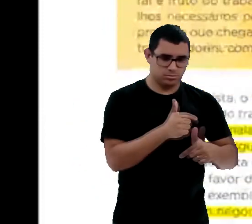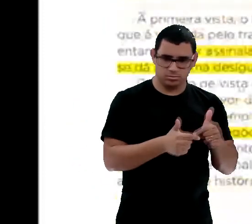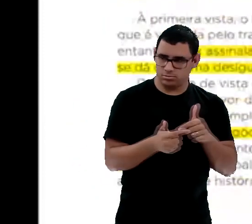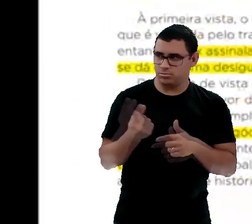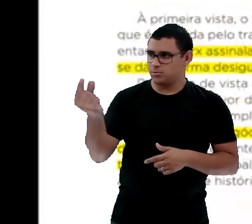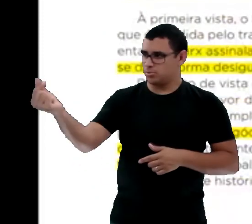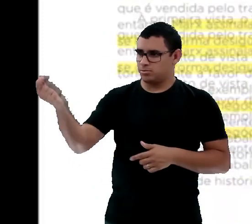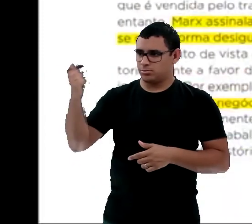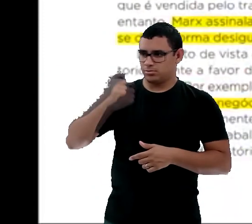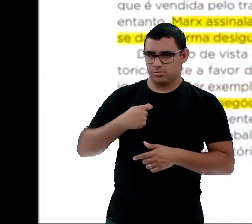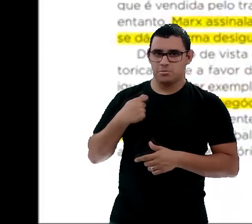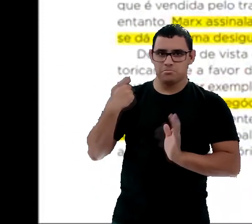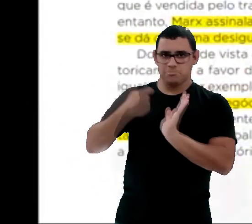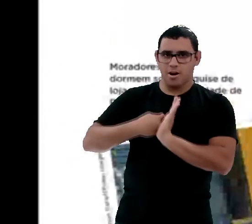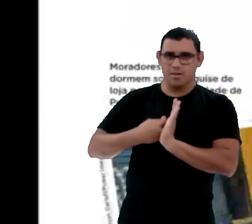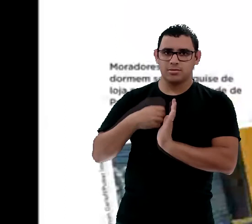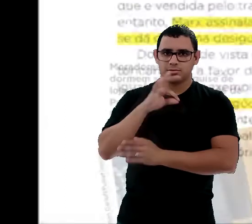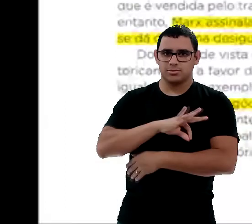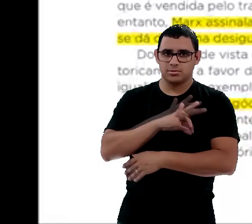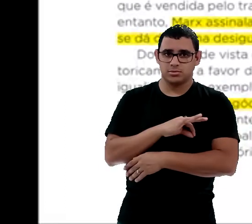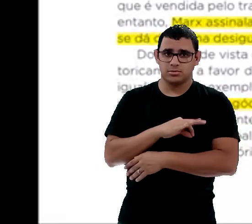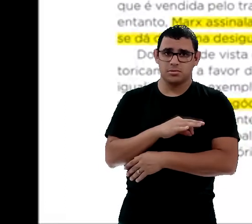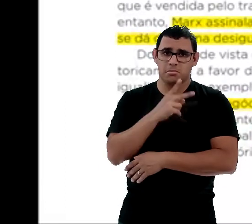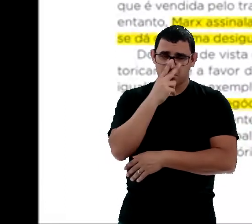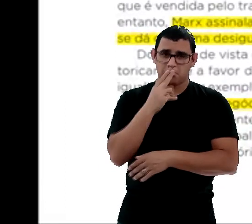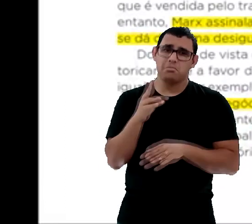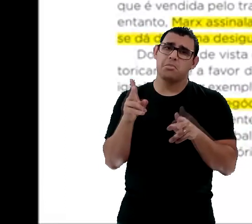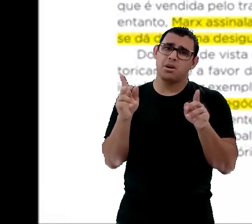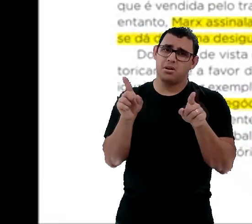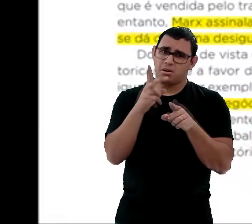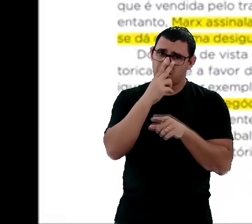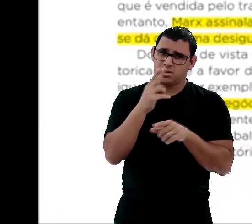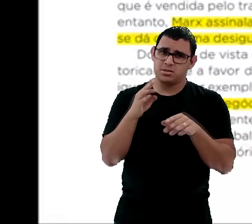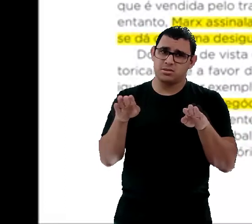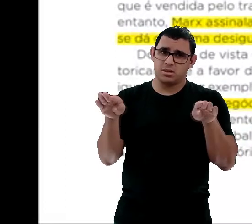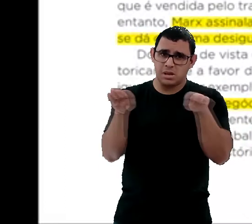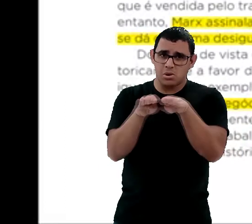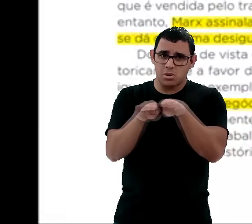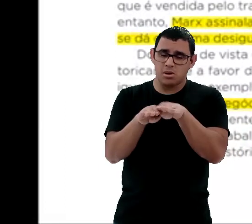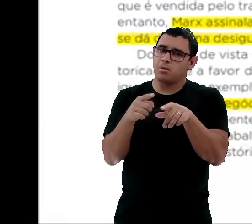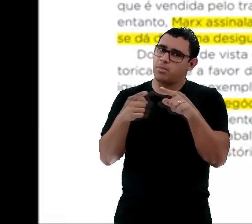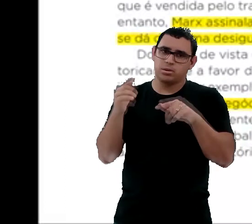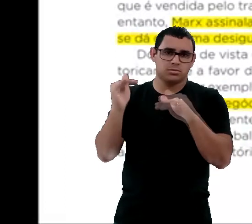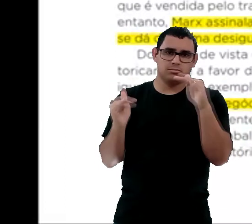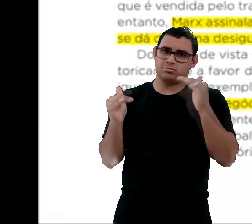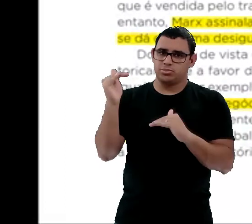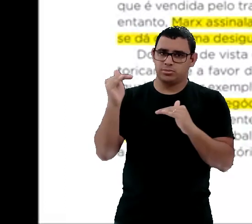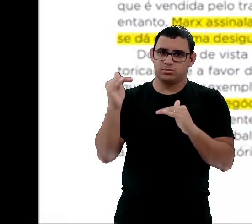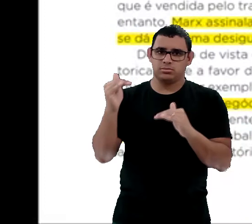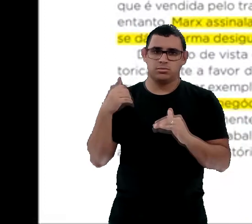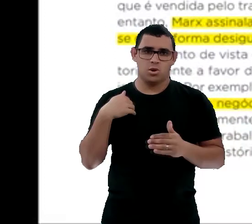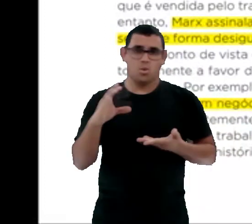daquele país. Marx assinala que essa troca,